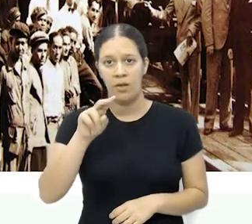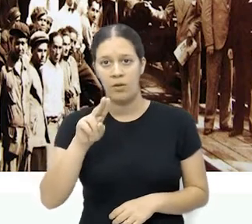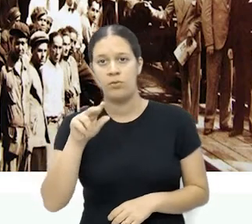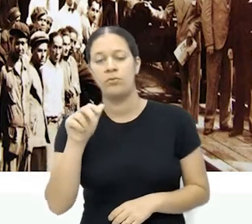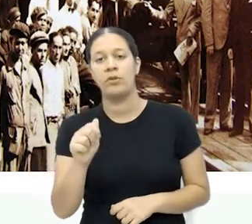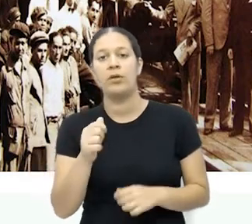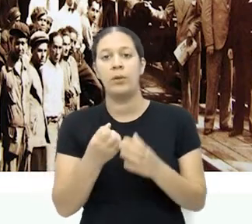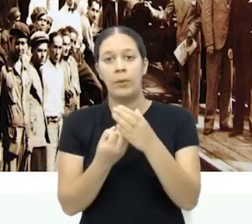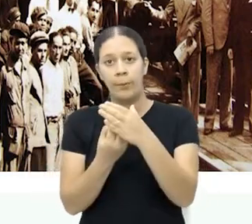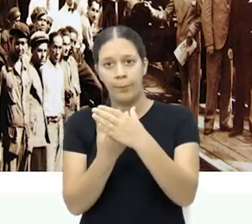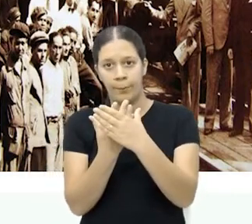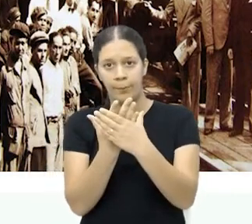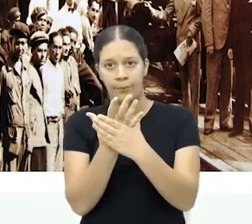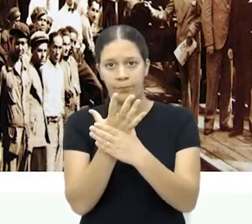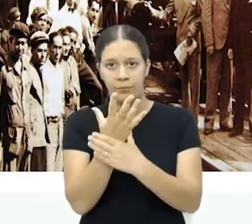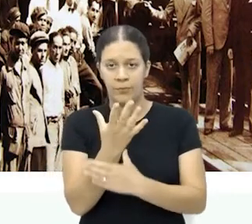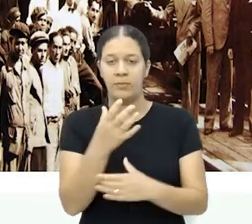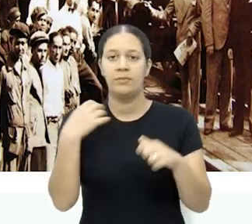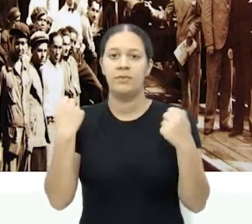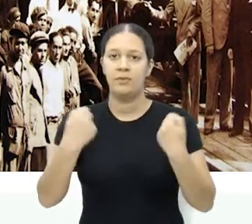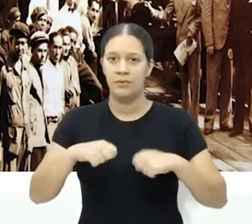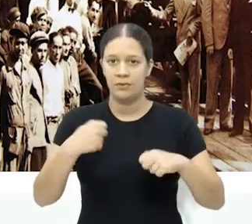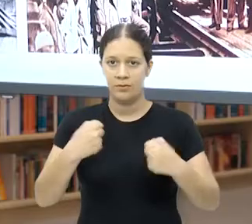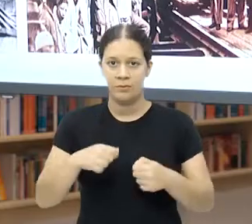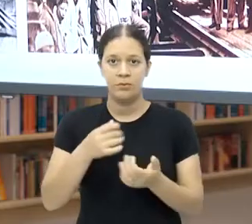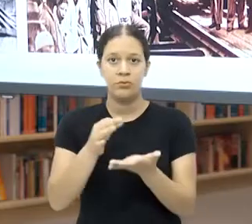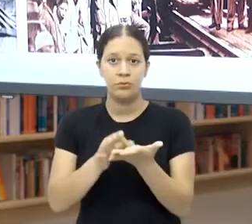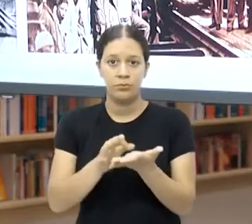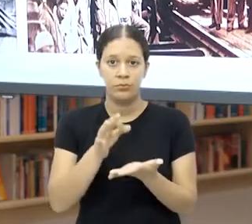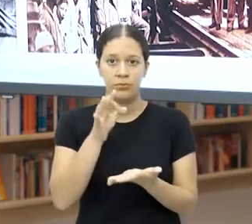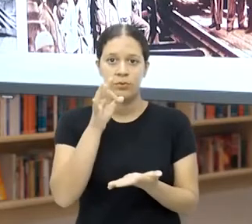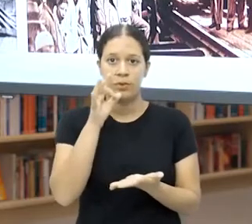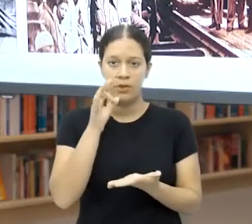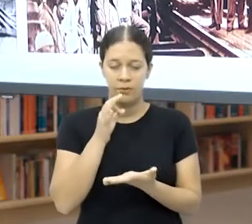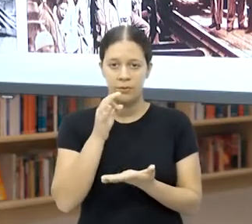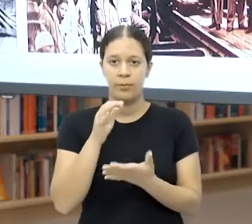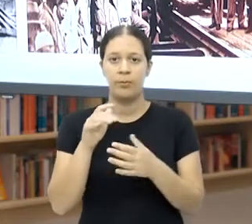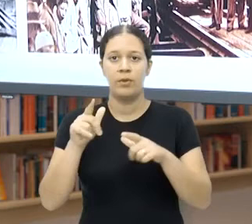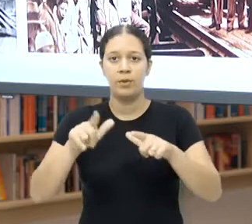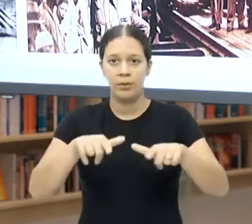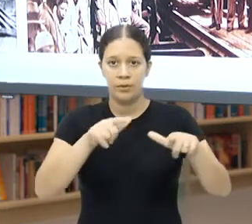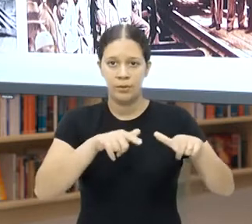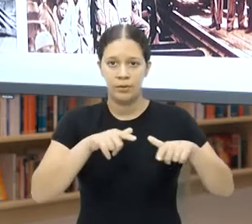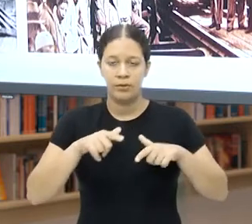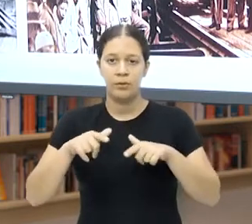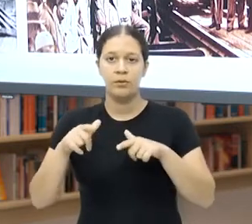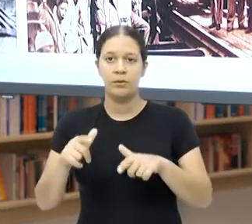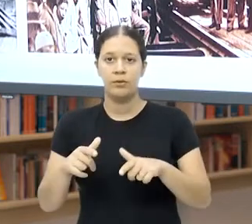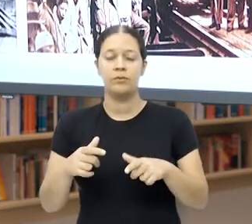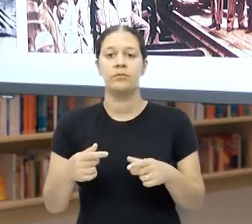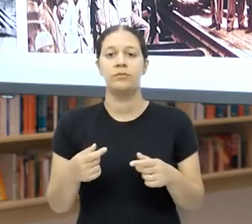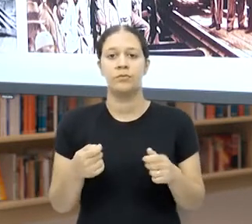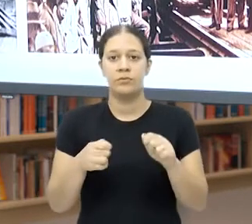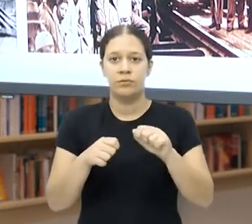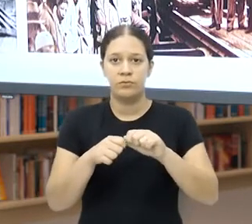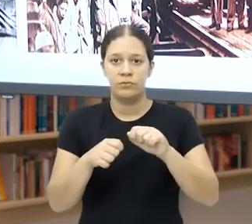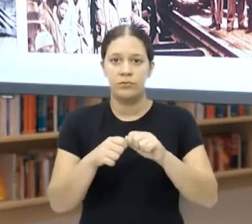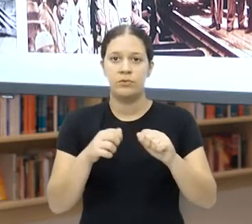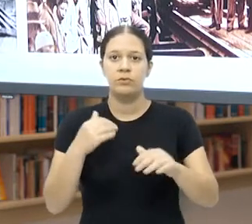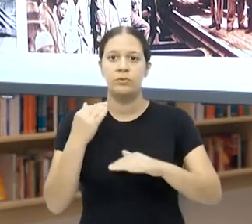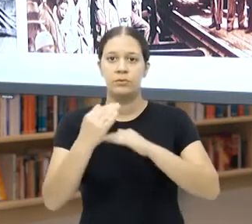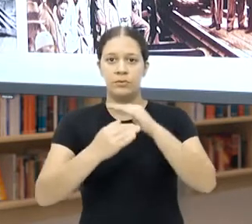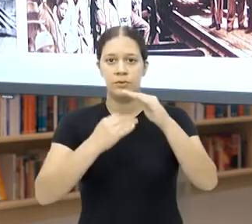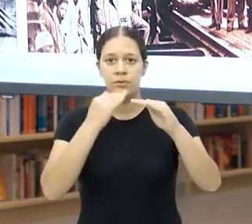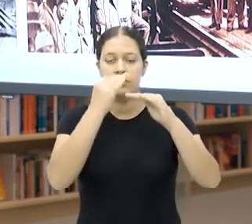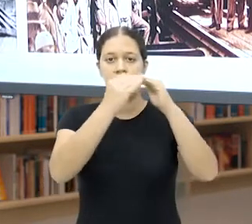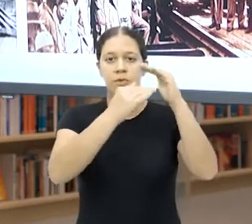café, o plantio, precisava desse café para ser levado até os portos. Portanto, Esse café é justamente desenvolvido